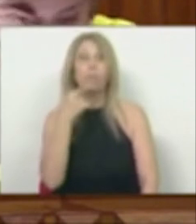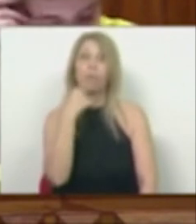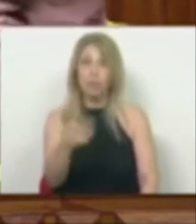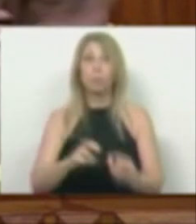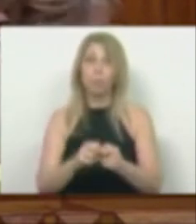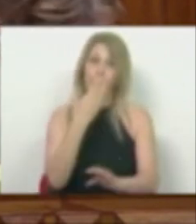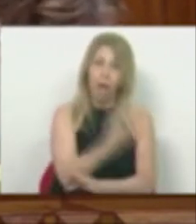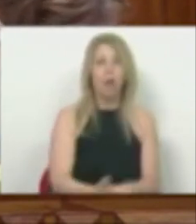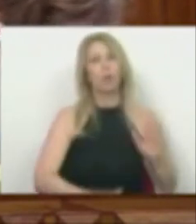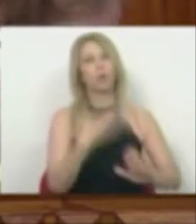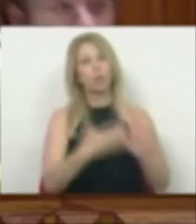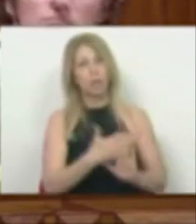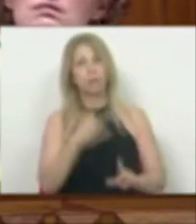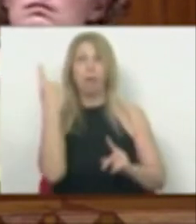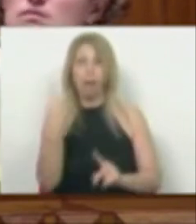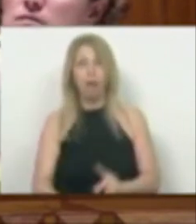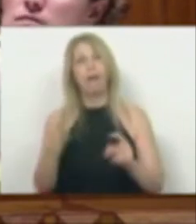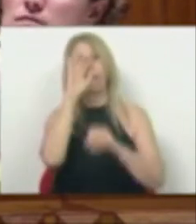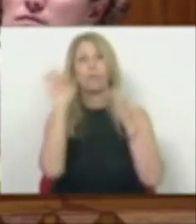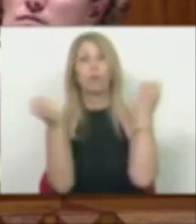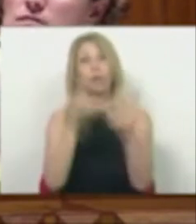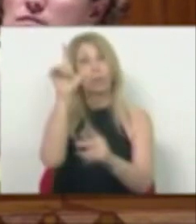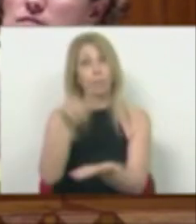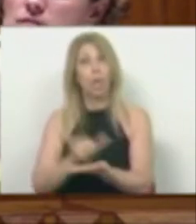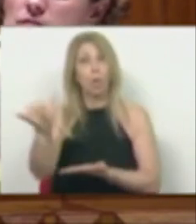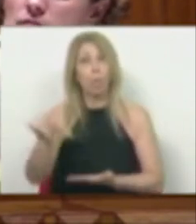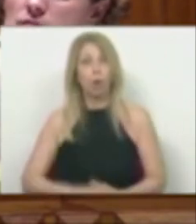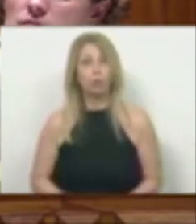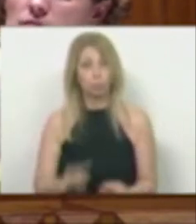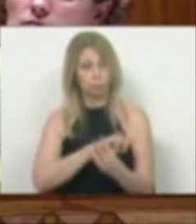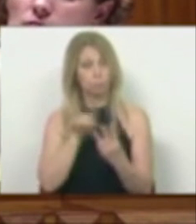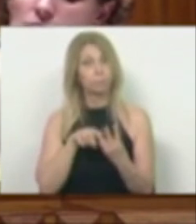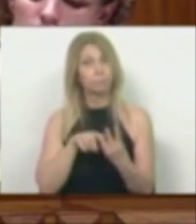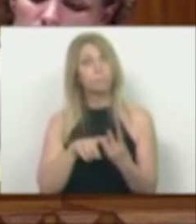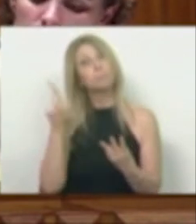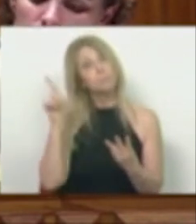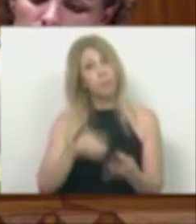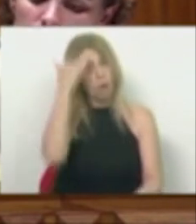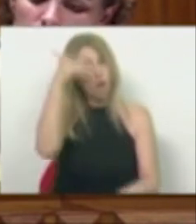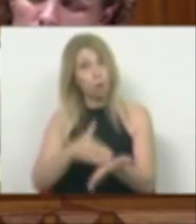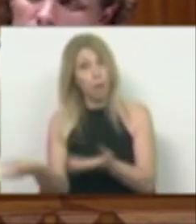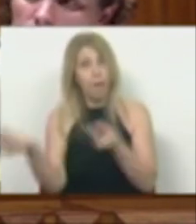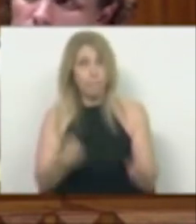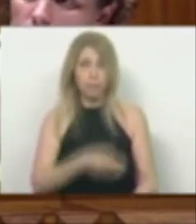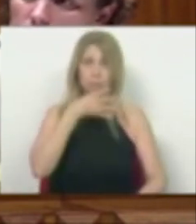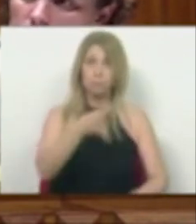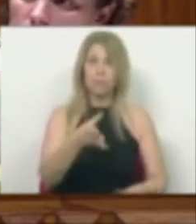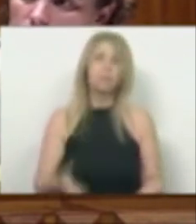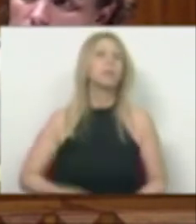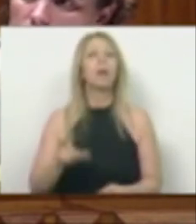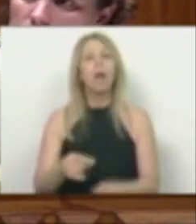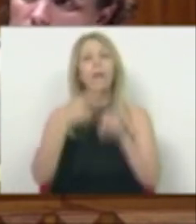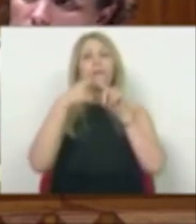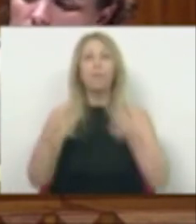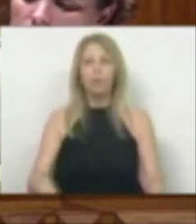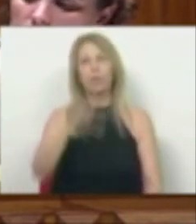urgências, na floresta e nos aeroportos. Apresentei também os resultados. A grande diferença entre o